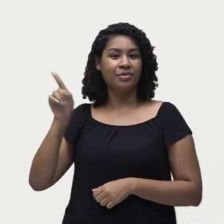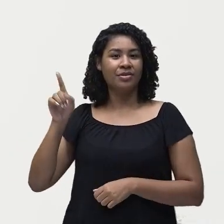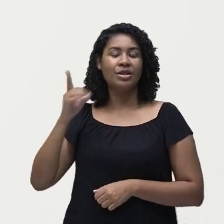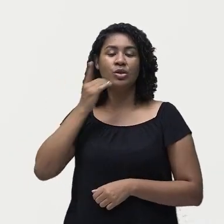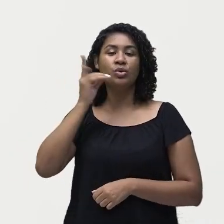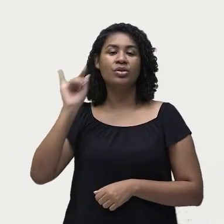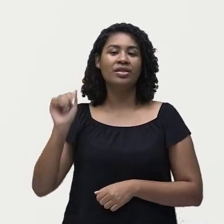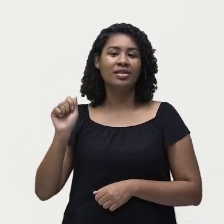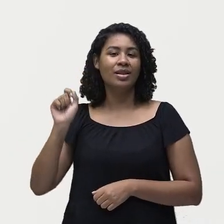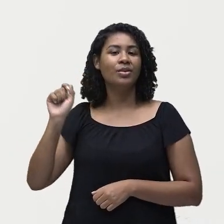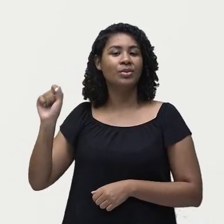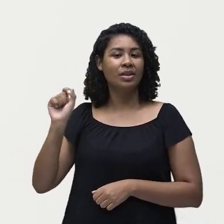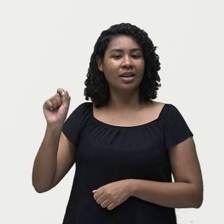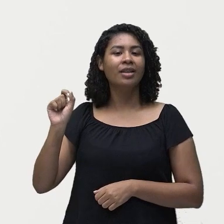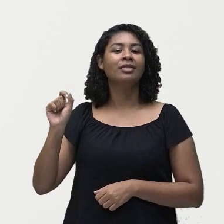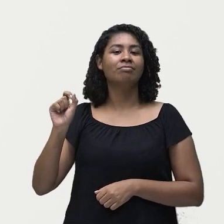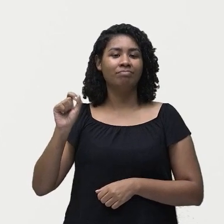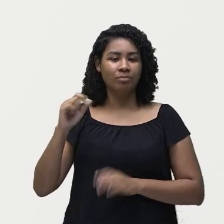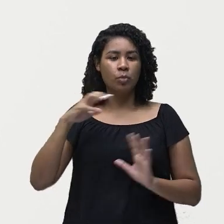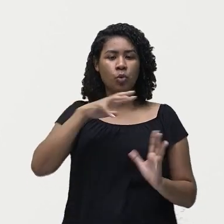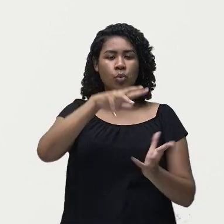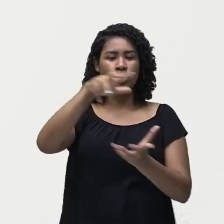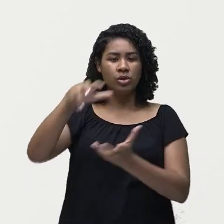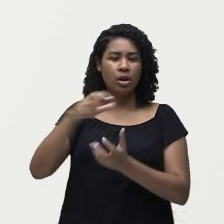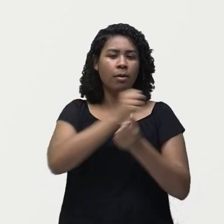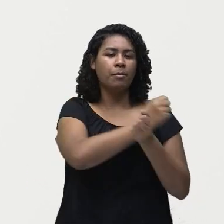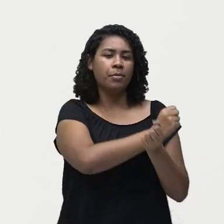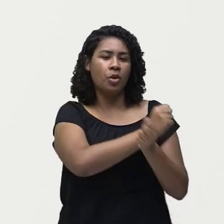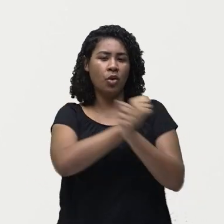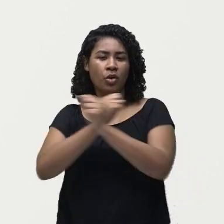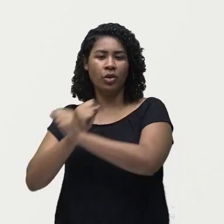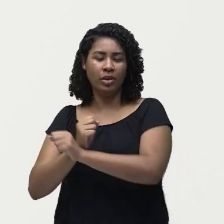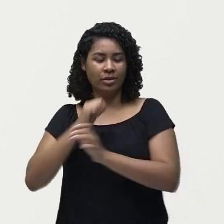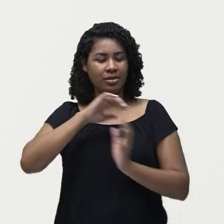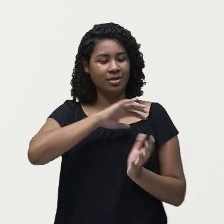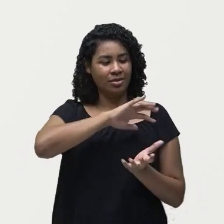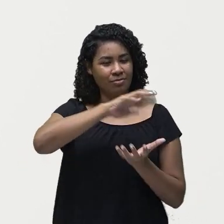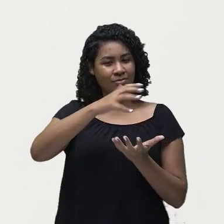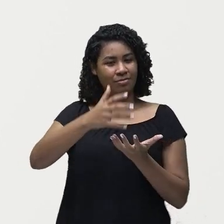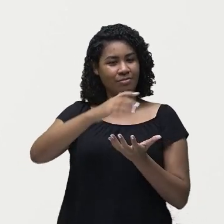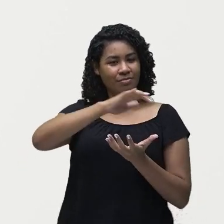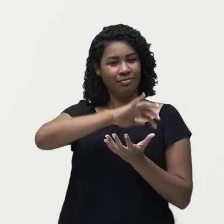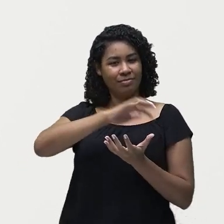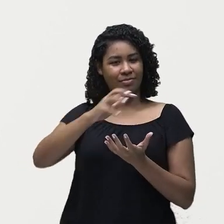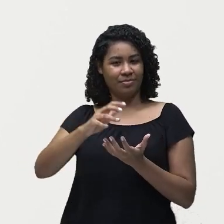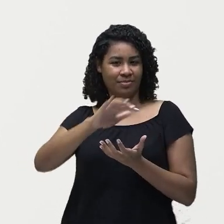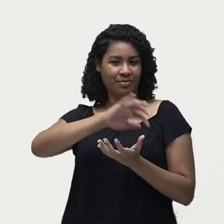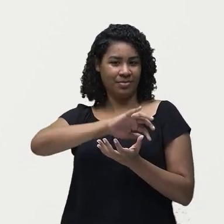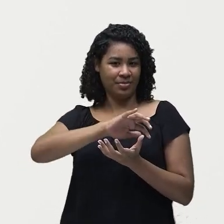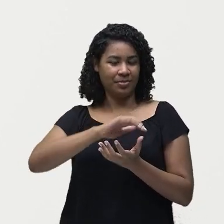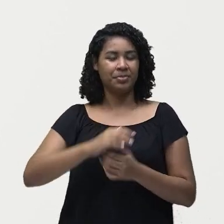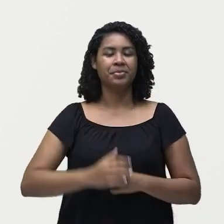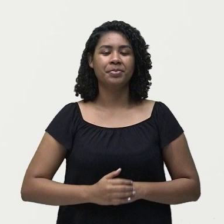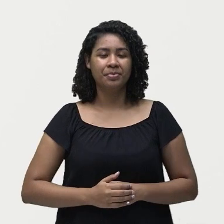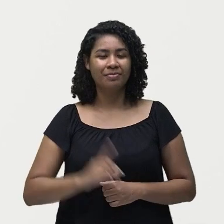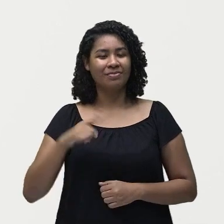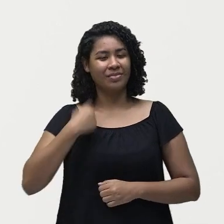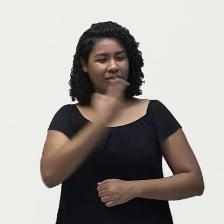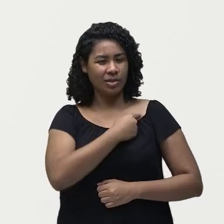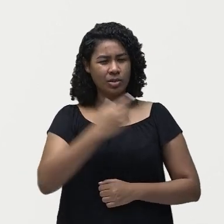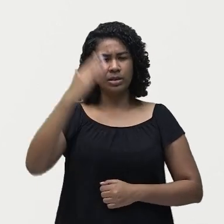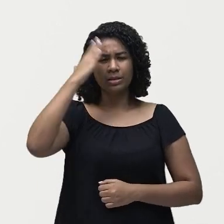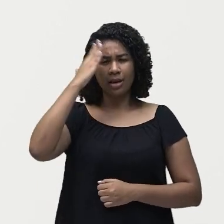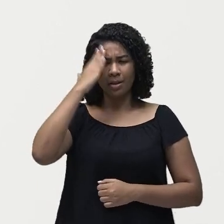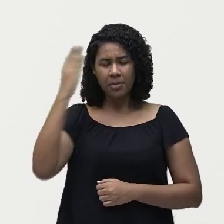ó, internacional da preservação da camada de ozônio. É isso mesmo, né? A gente sabe agora a importância da camada